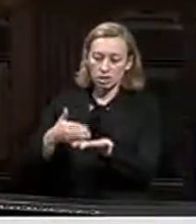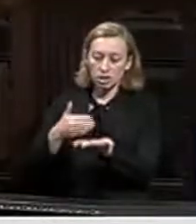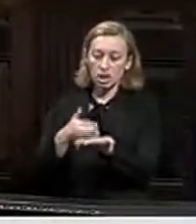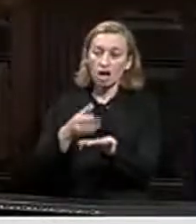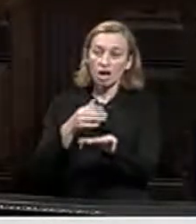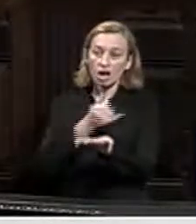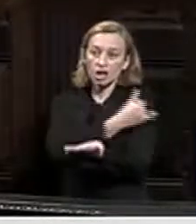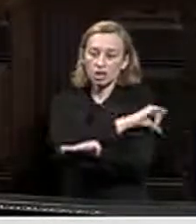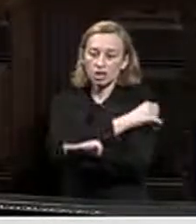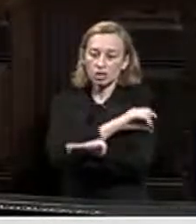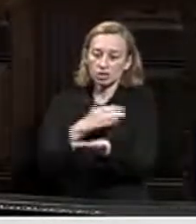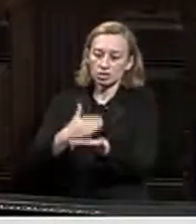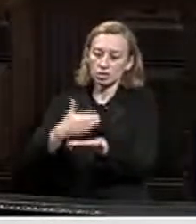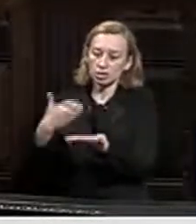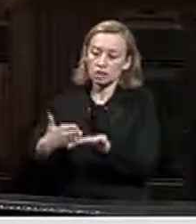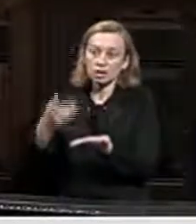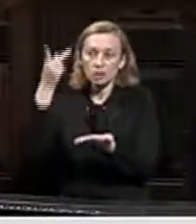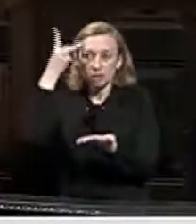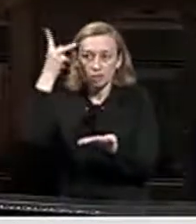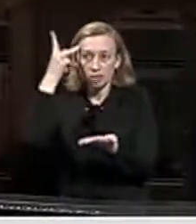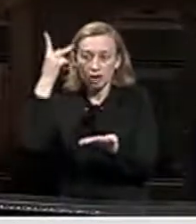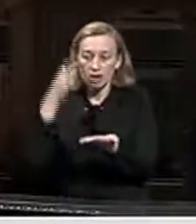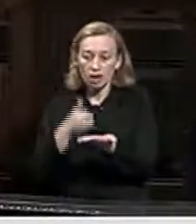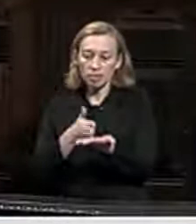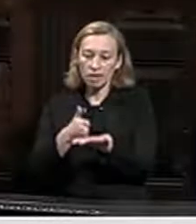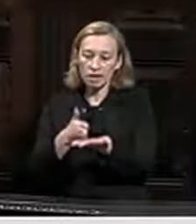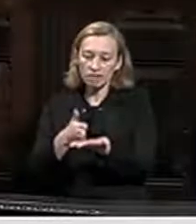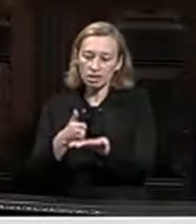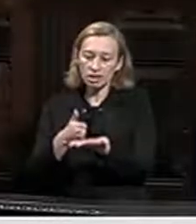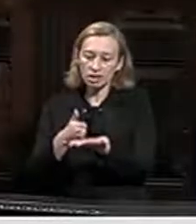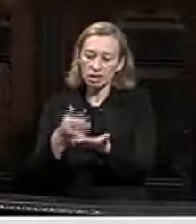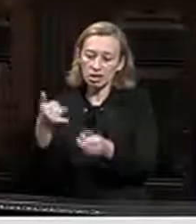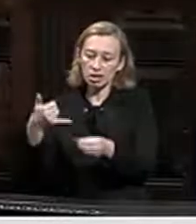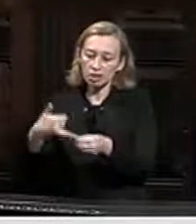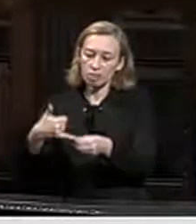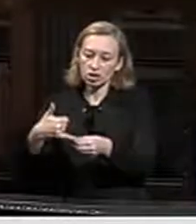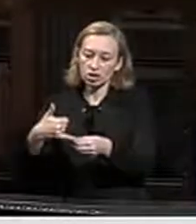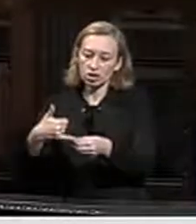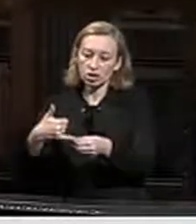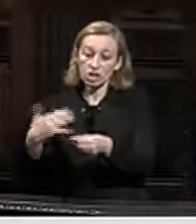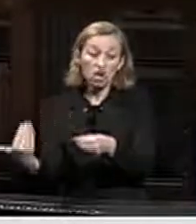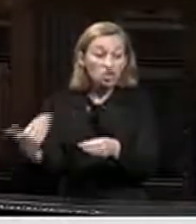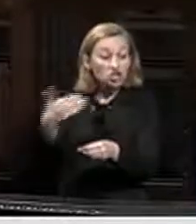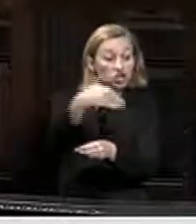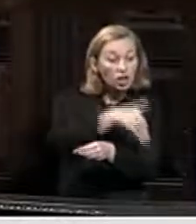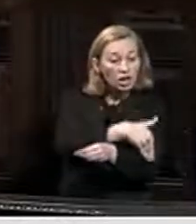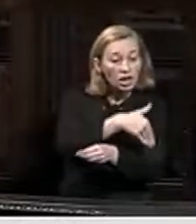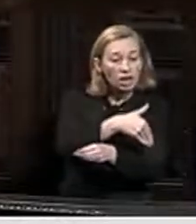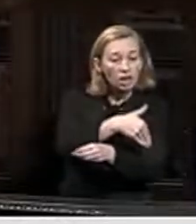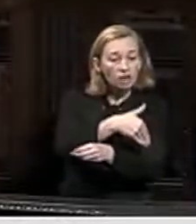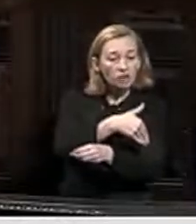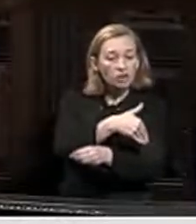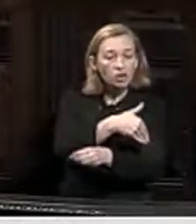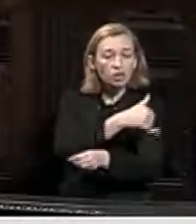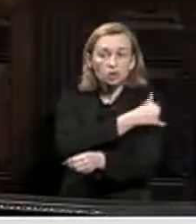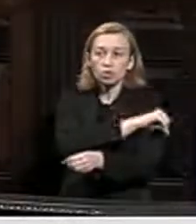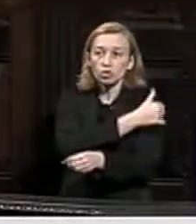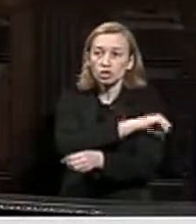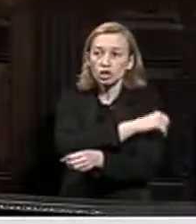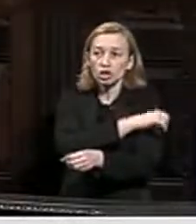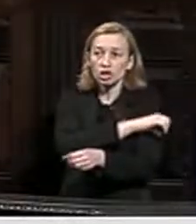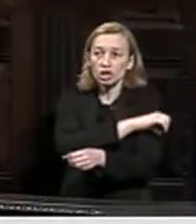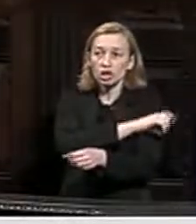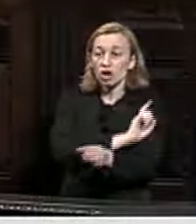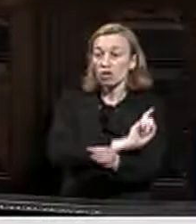Dutra, botava 600 litros de gasolina no tanque, chegava no Rio, voltava sem abastecer e